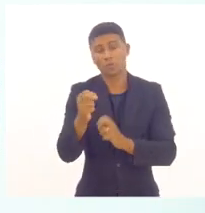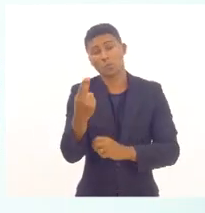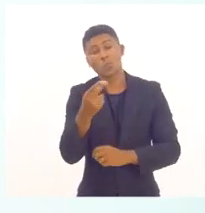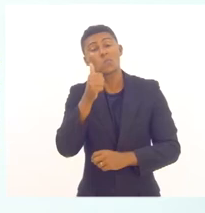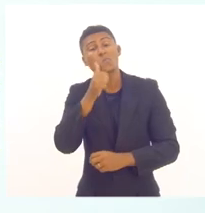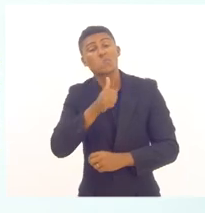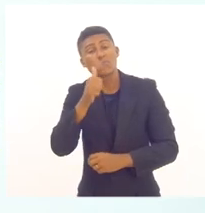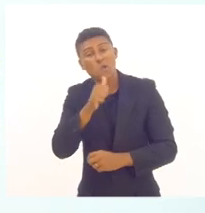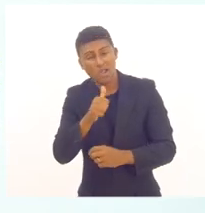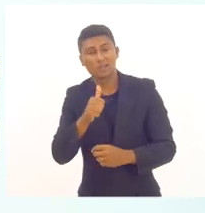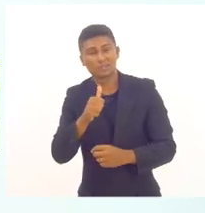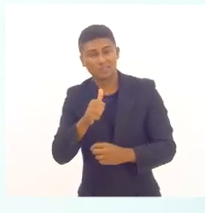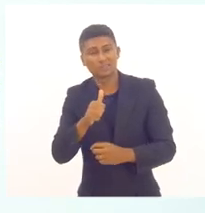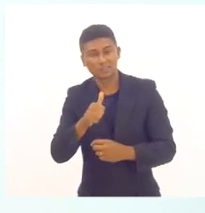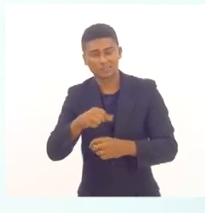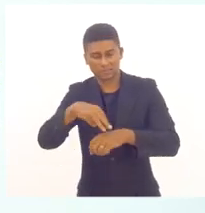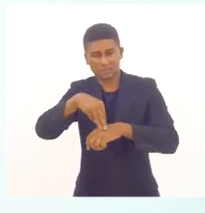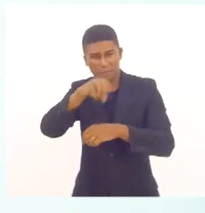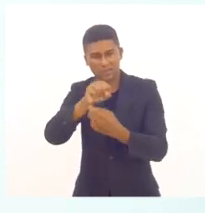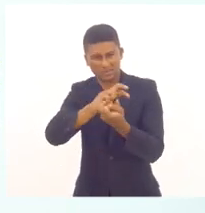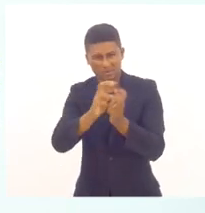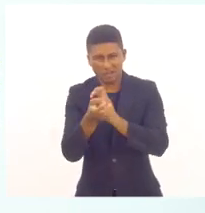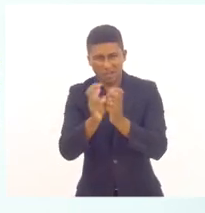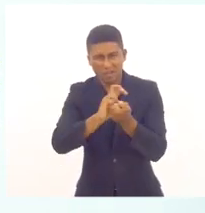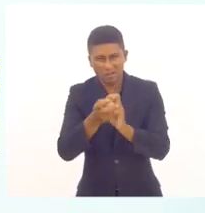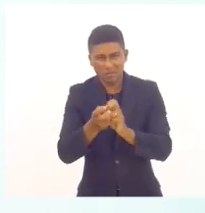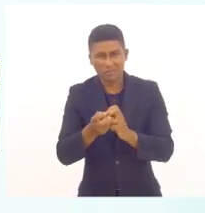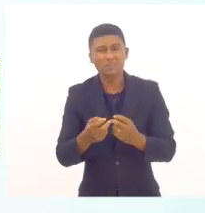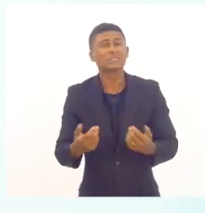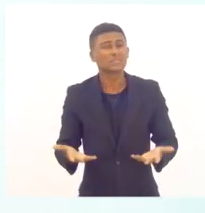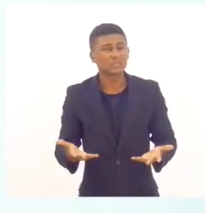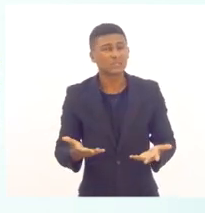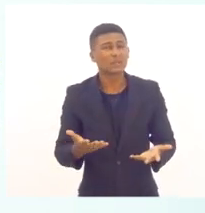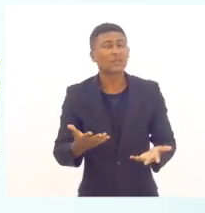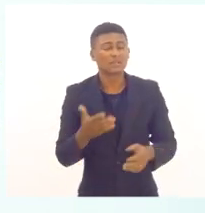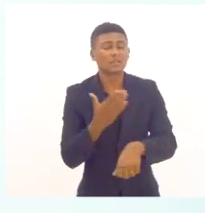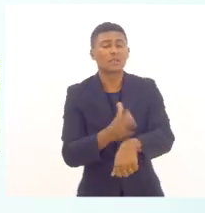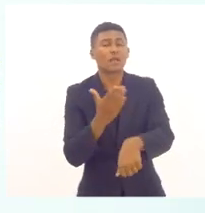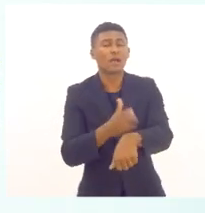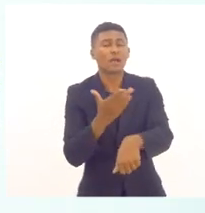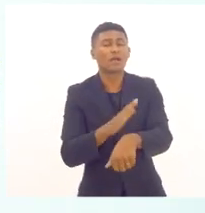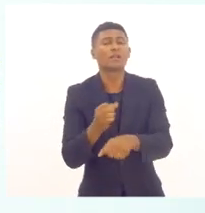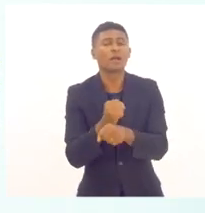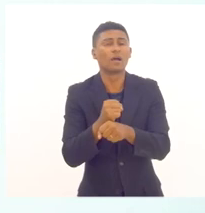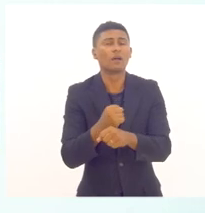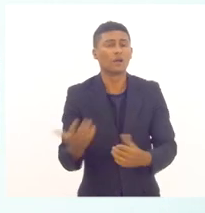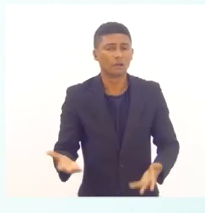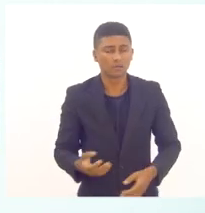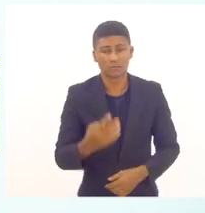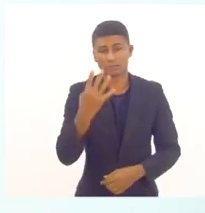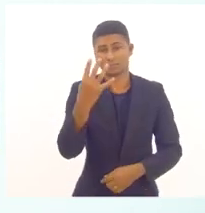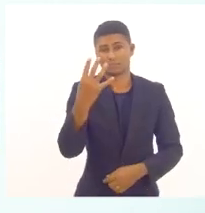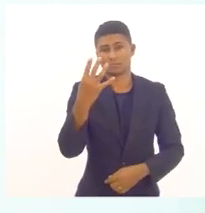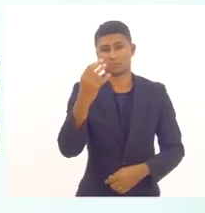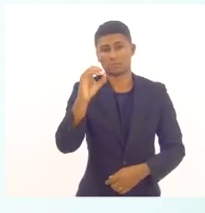de capoeira, são 40 anos treinando capoeira. Eu